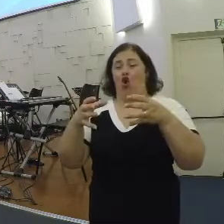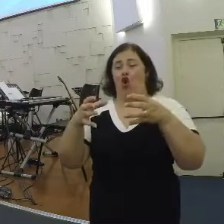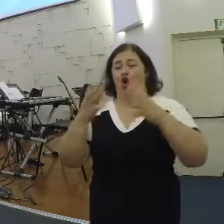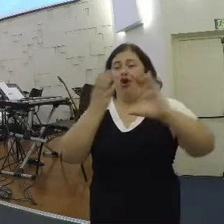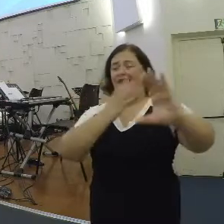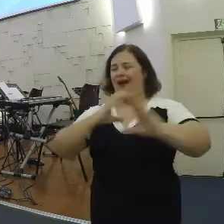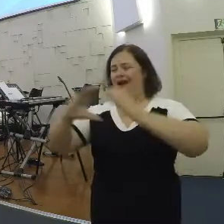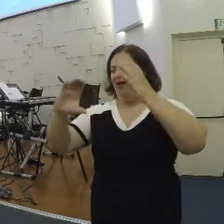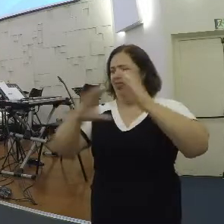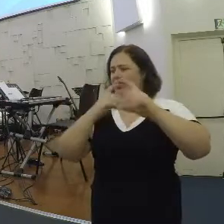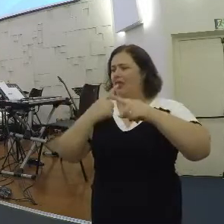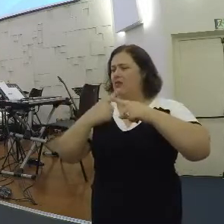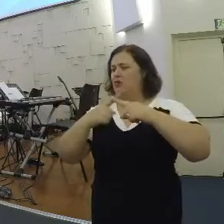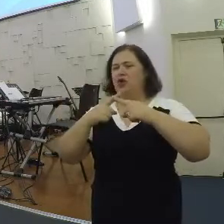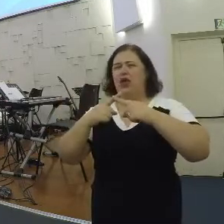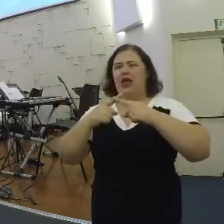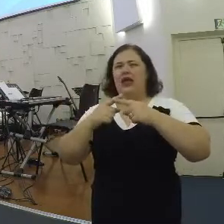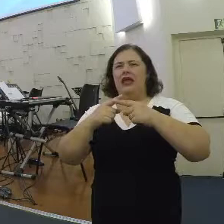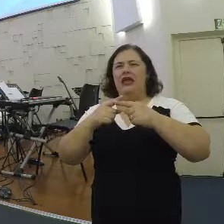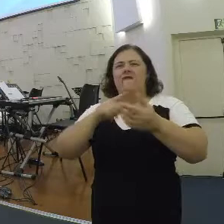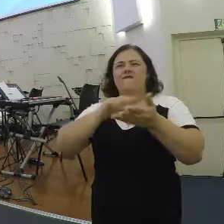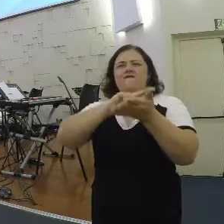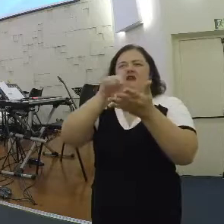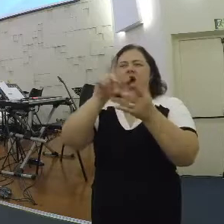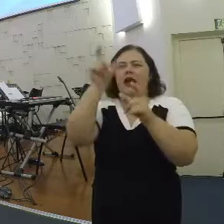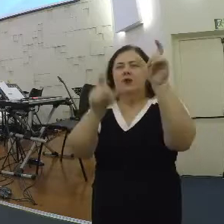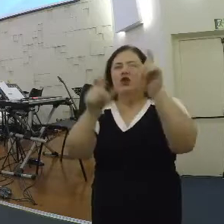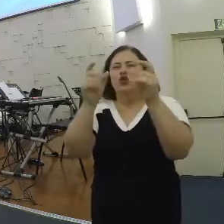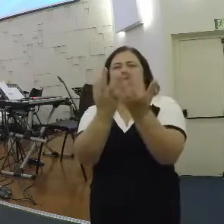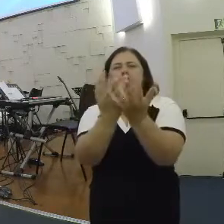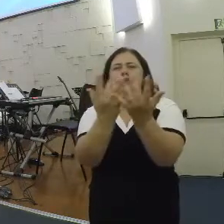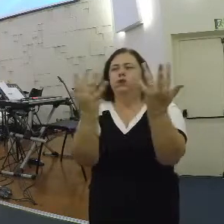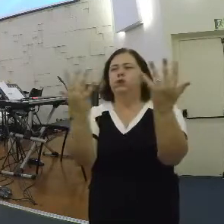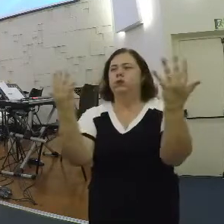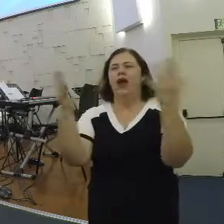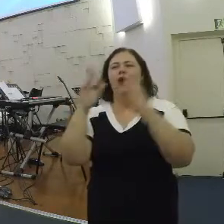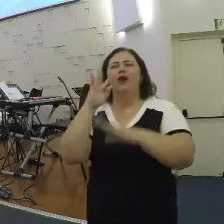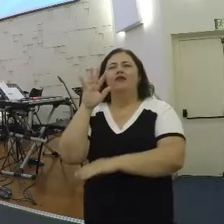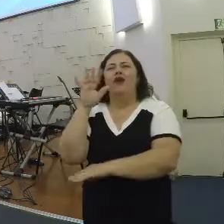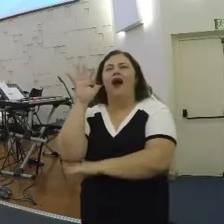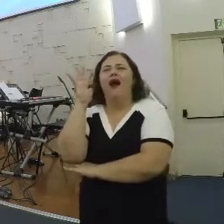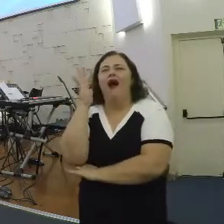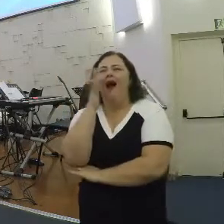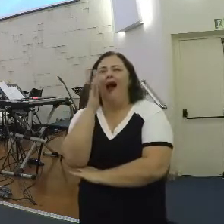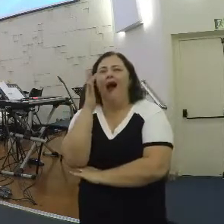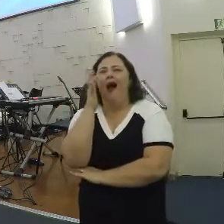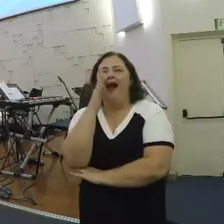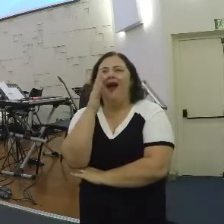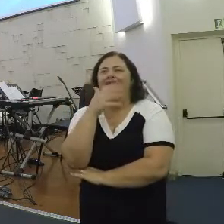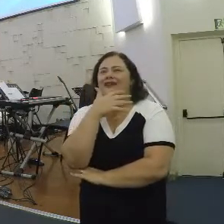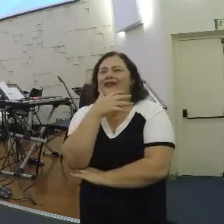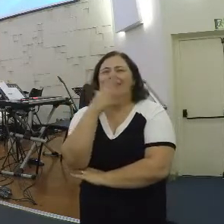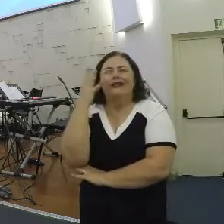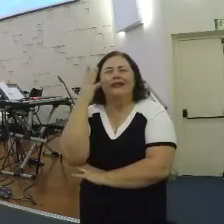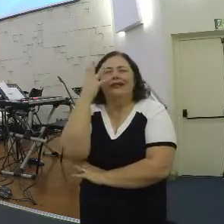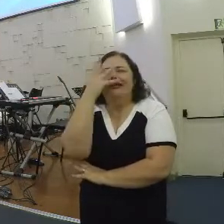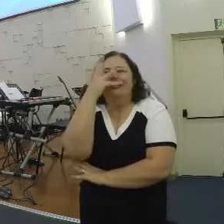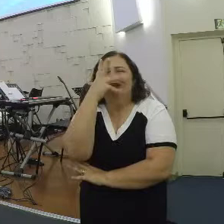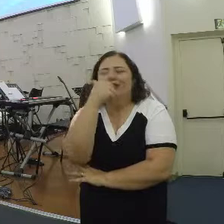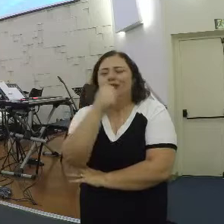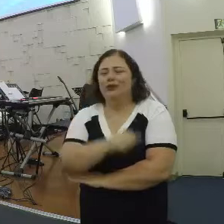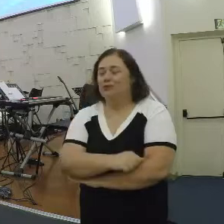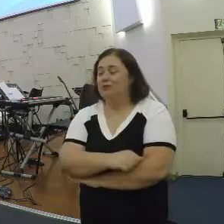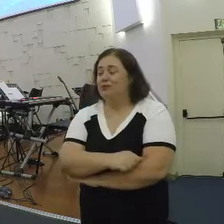coral maravilhoso, que não falhava, todo culto de ceia, primeiro domingo do mês pela manhã, o